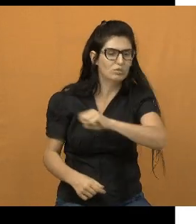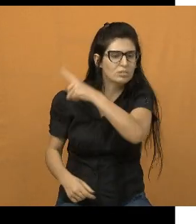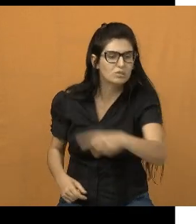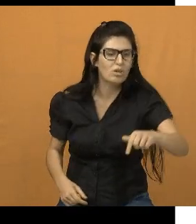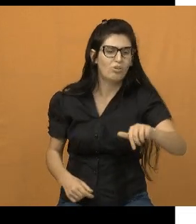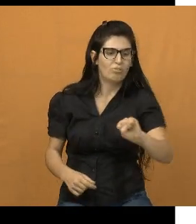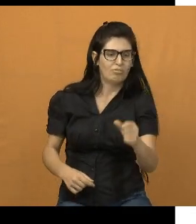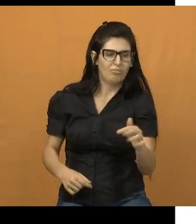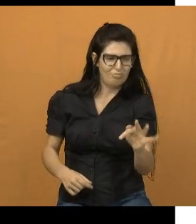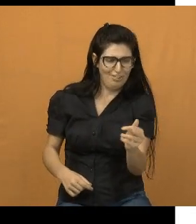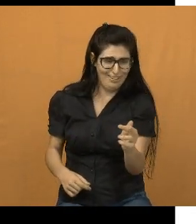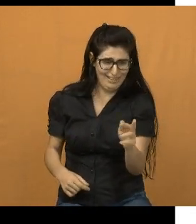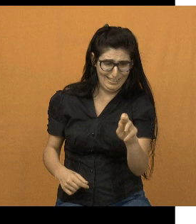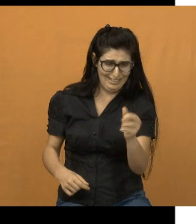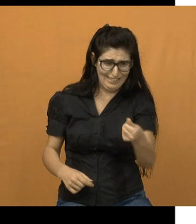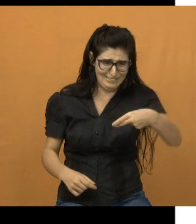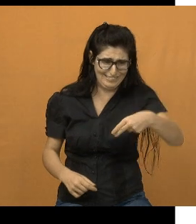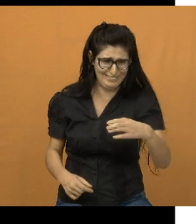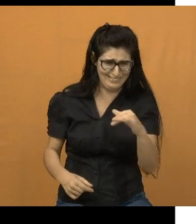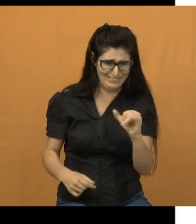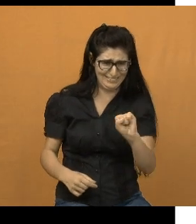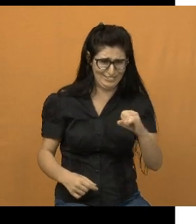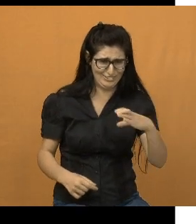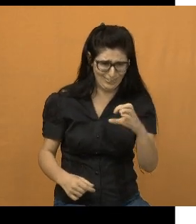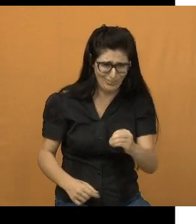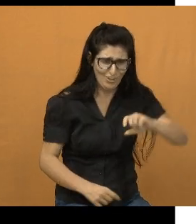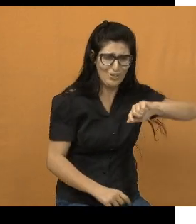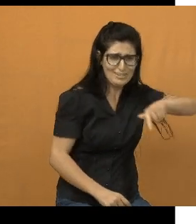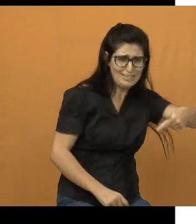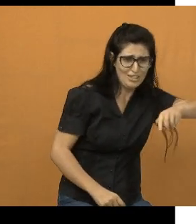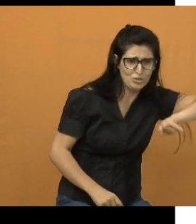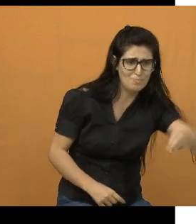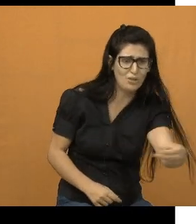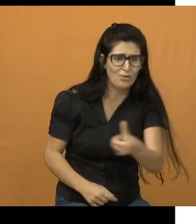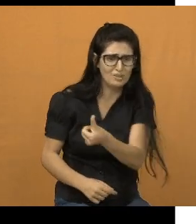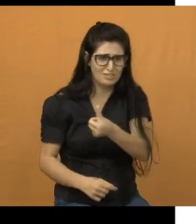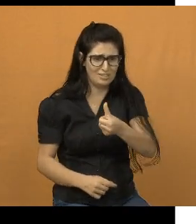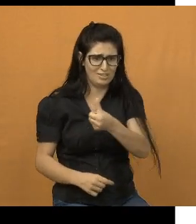7.600.000, Caminho de Damasco, que é a administradora lá da UPA 3,